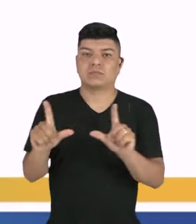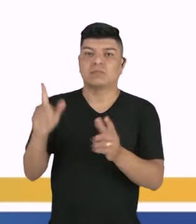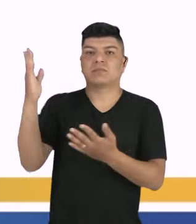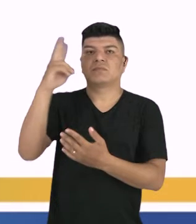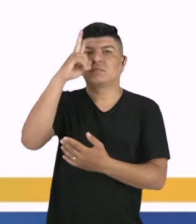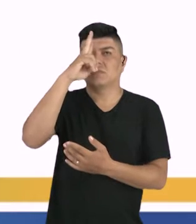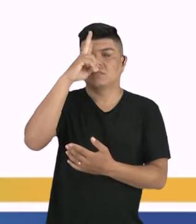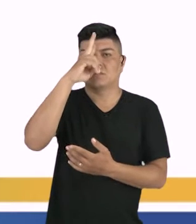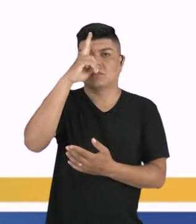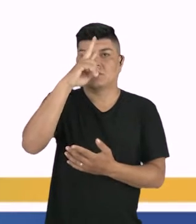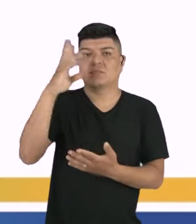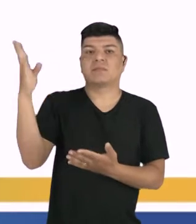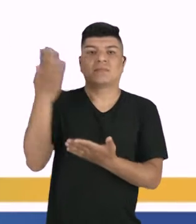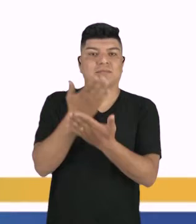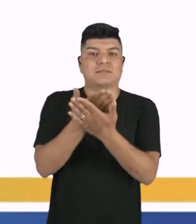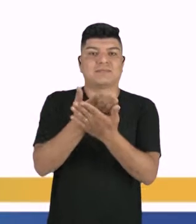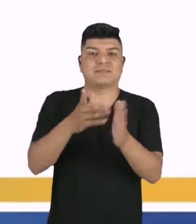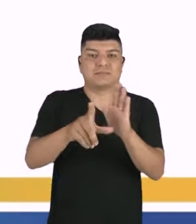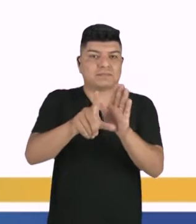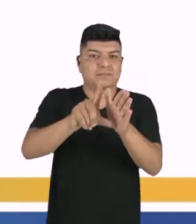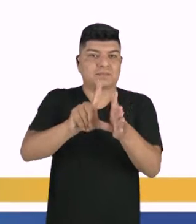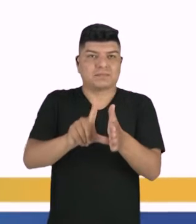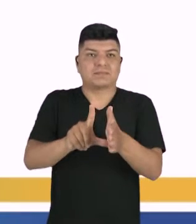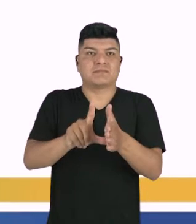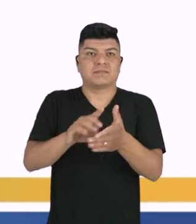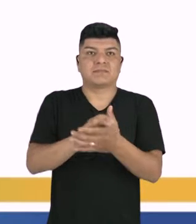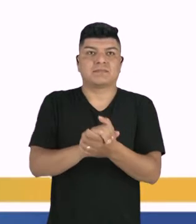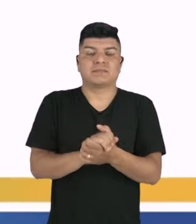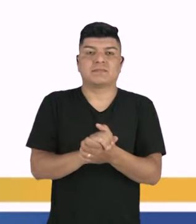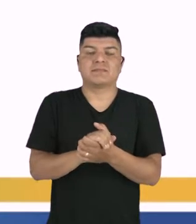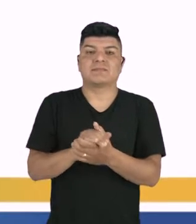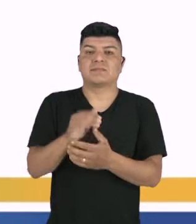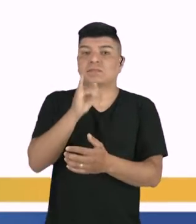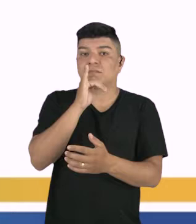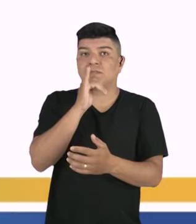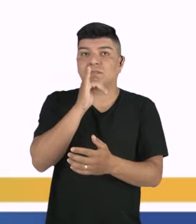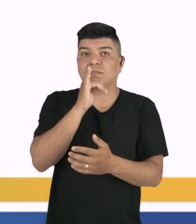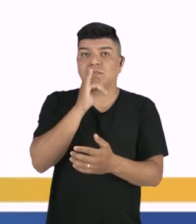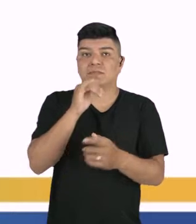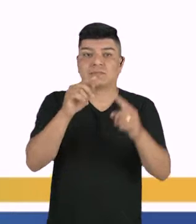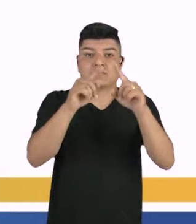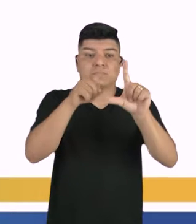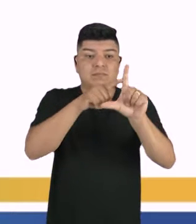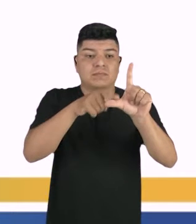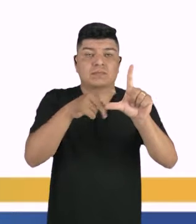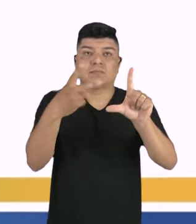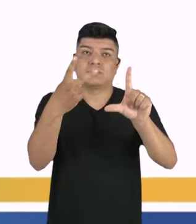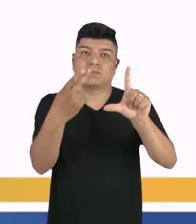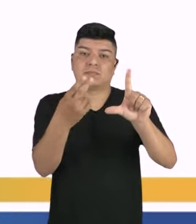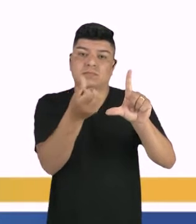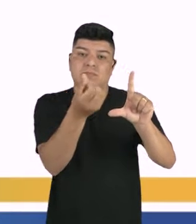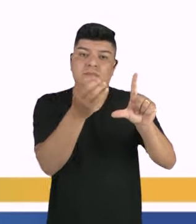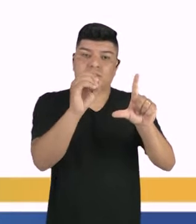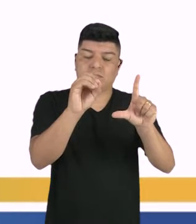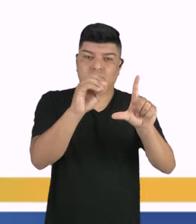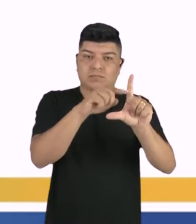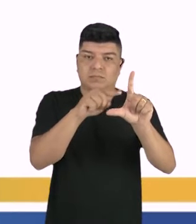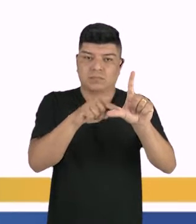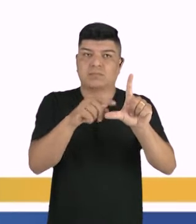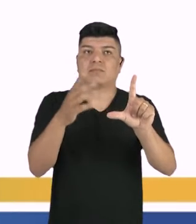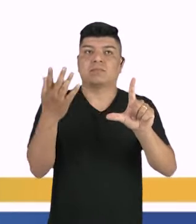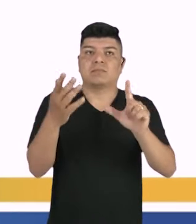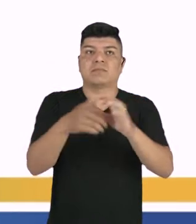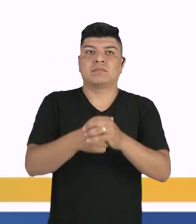certeza, lembra das aulas anteriores. Peguemos aí o exemplo de ângulo igual a 60 graus. Então,